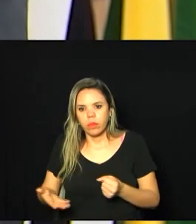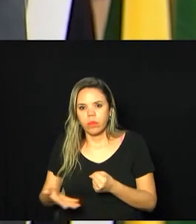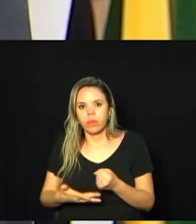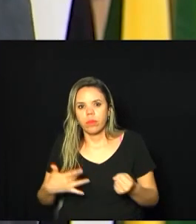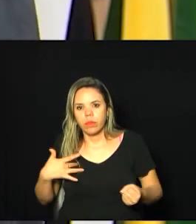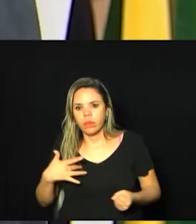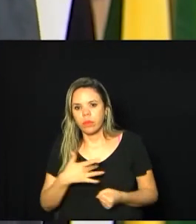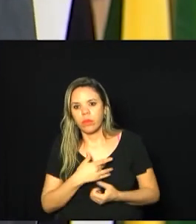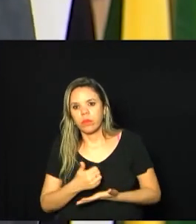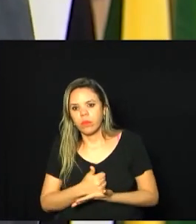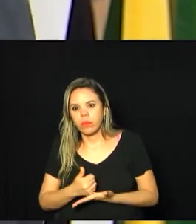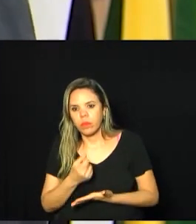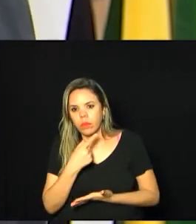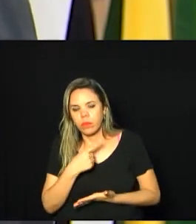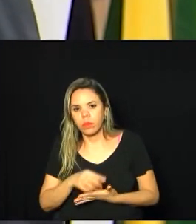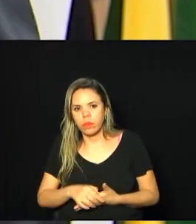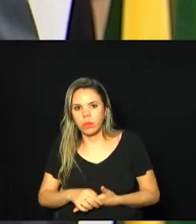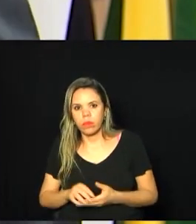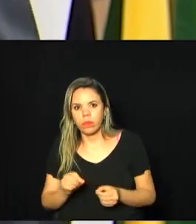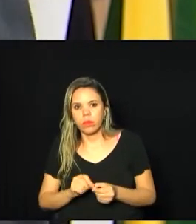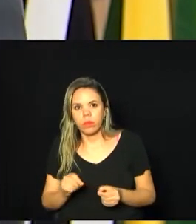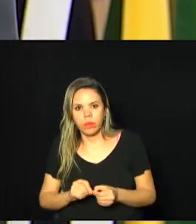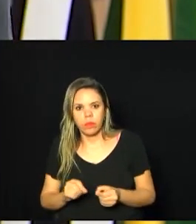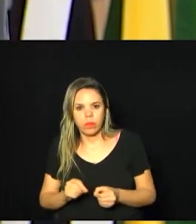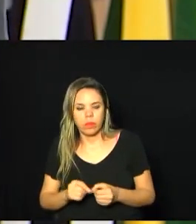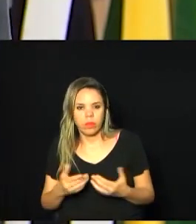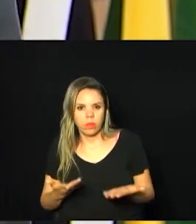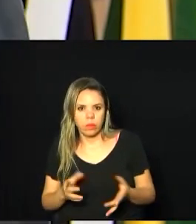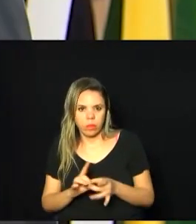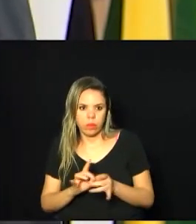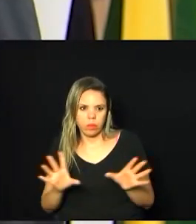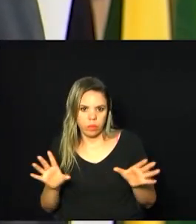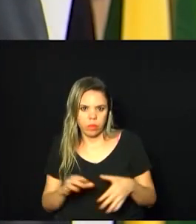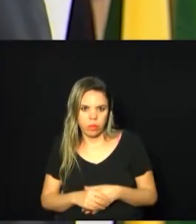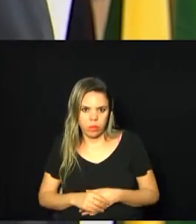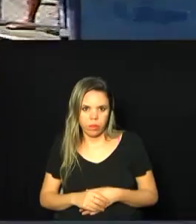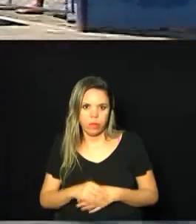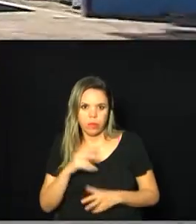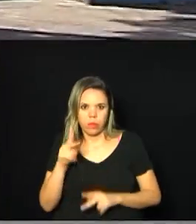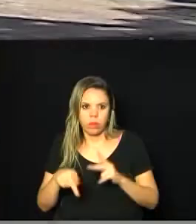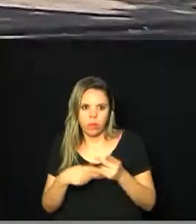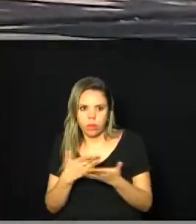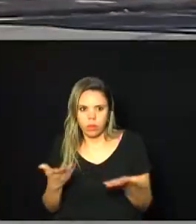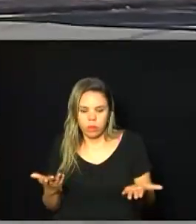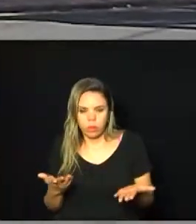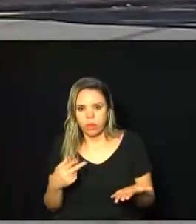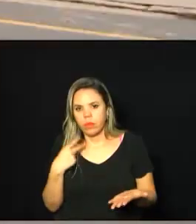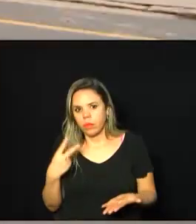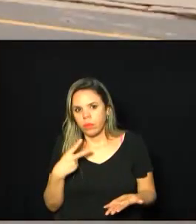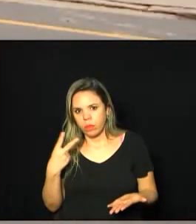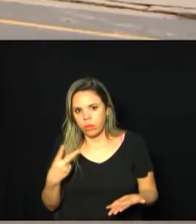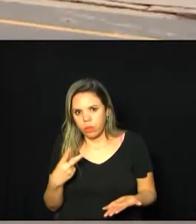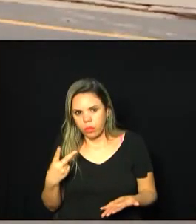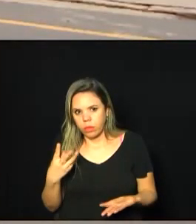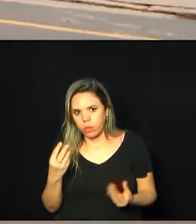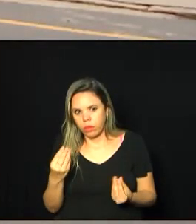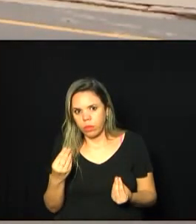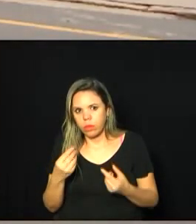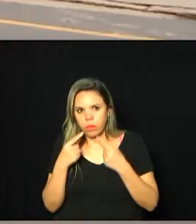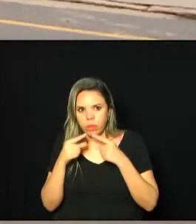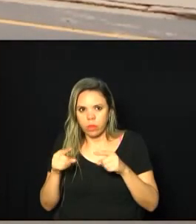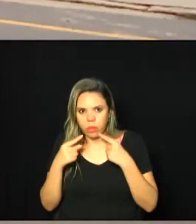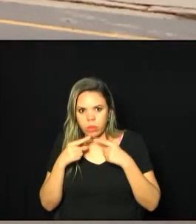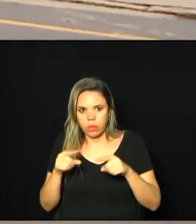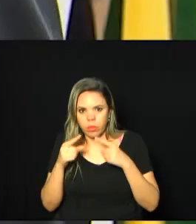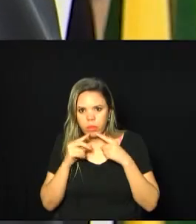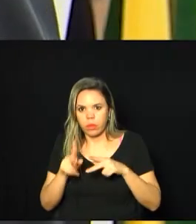de saúde na farmácia esparadrapo para fazer curativo, inclusive ele é disponibilizado para a população. Segundo o parlamentar, são muitas reclamações